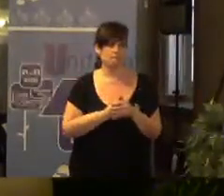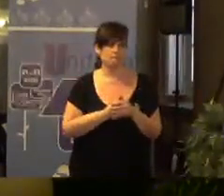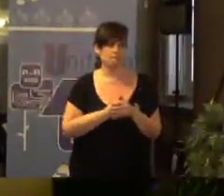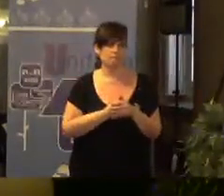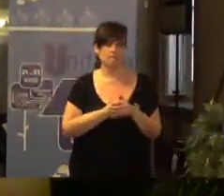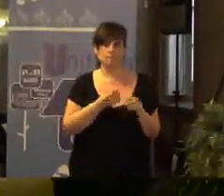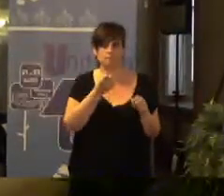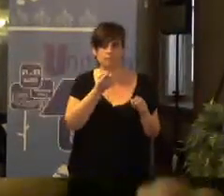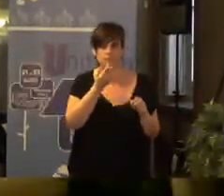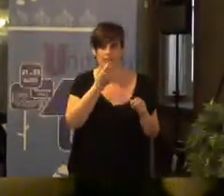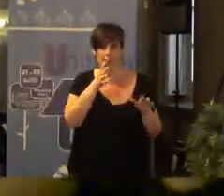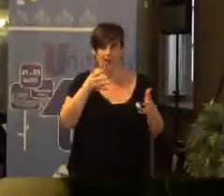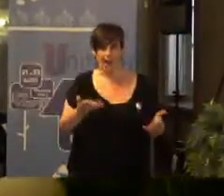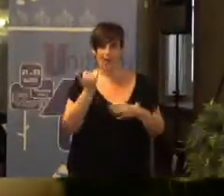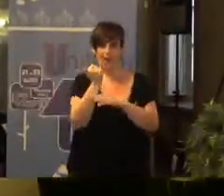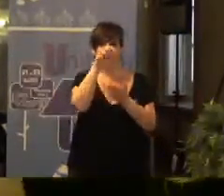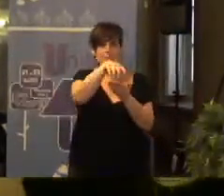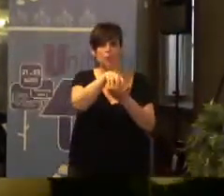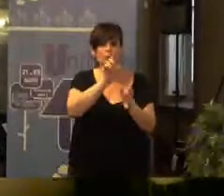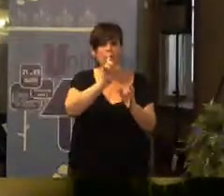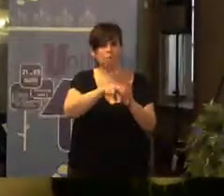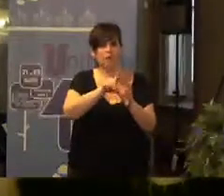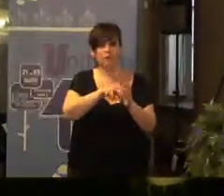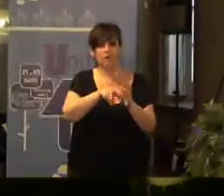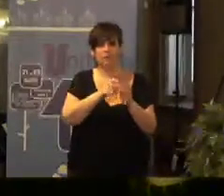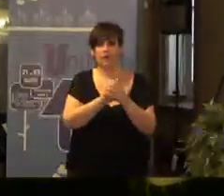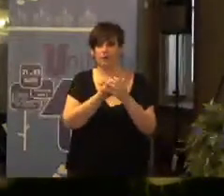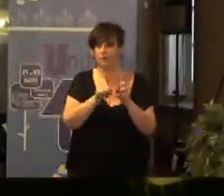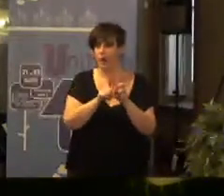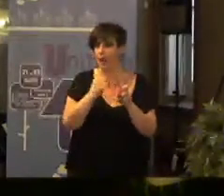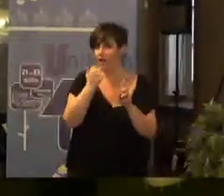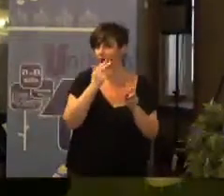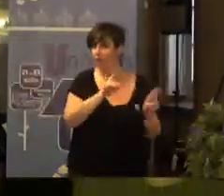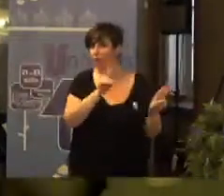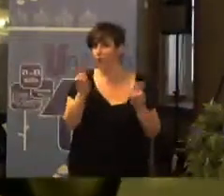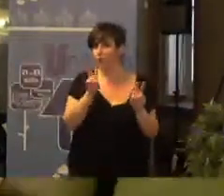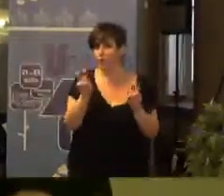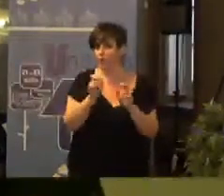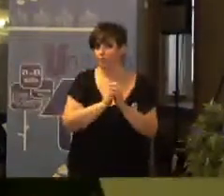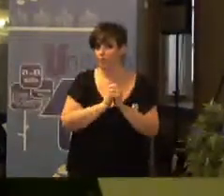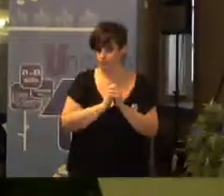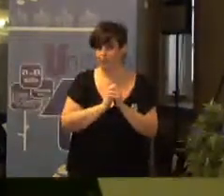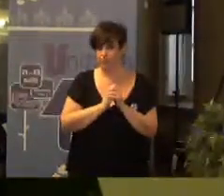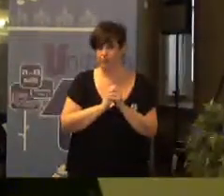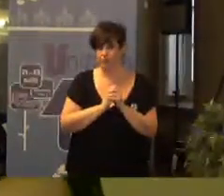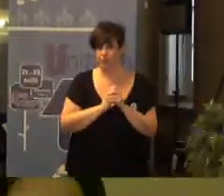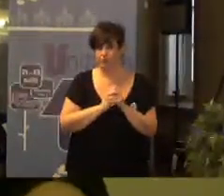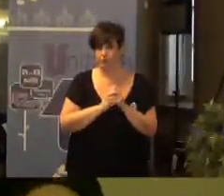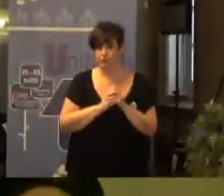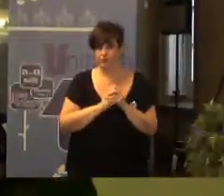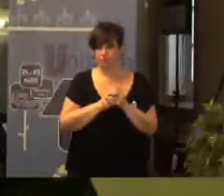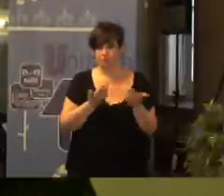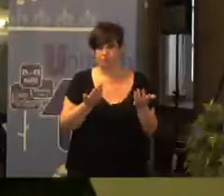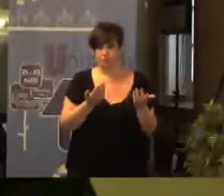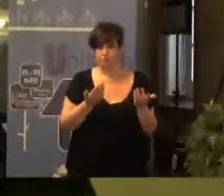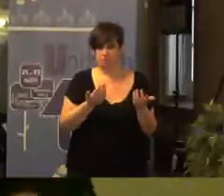nesta questão das instituições, a questão da governabilidade é absolutamente... é delicada